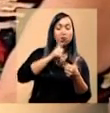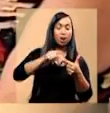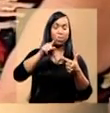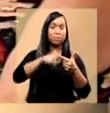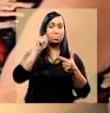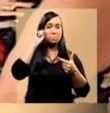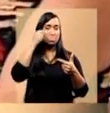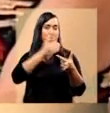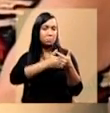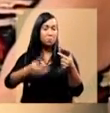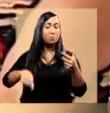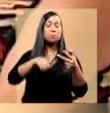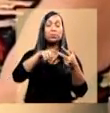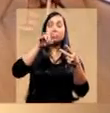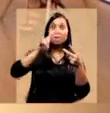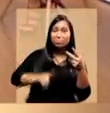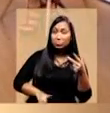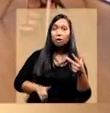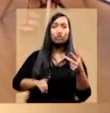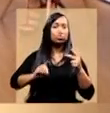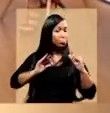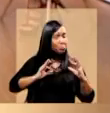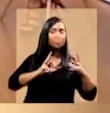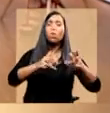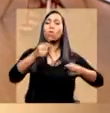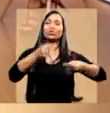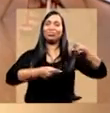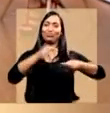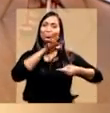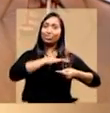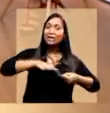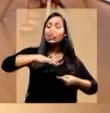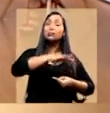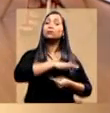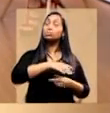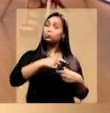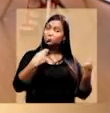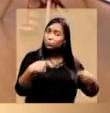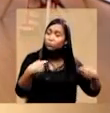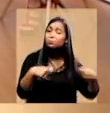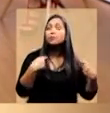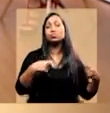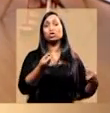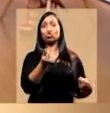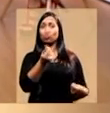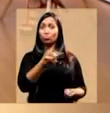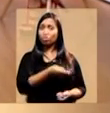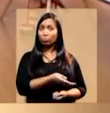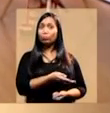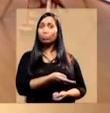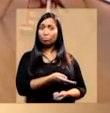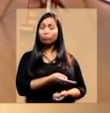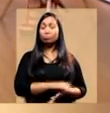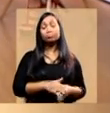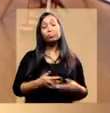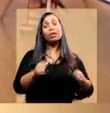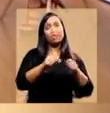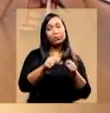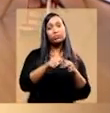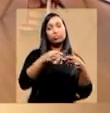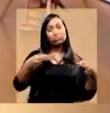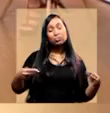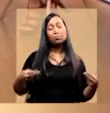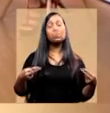etnia, mulher, deficiência. São todas políticas que requer muito recurso